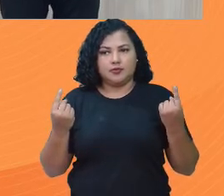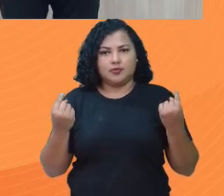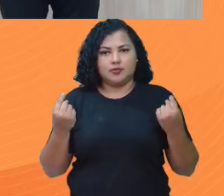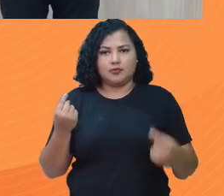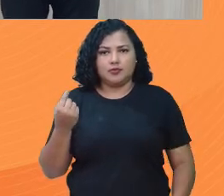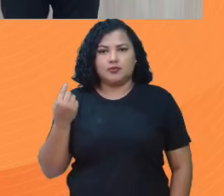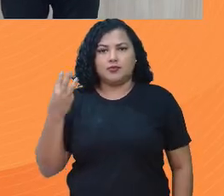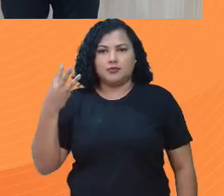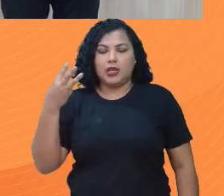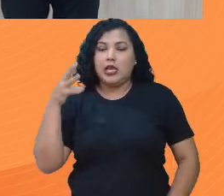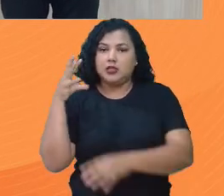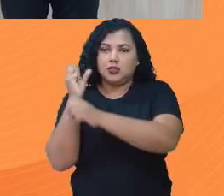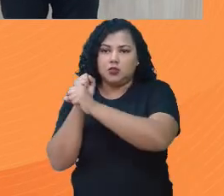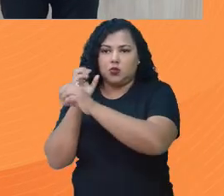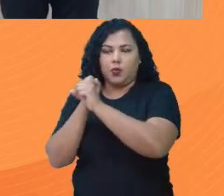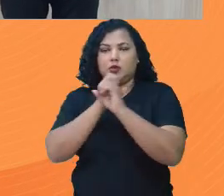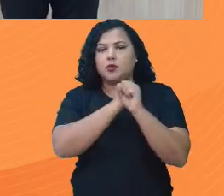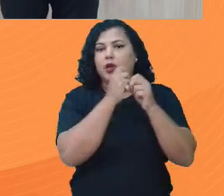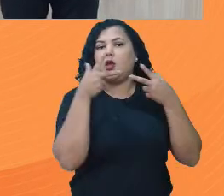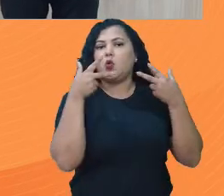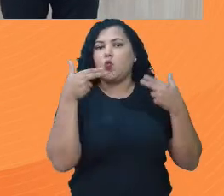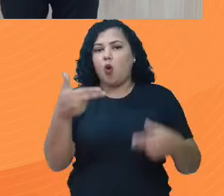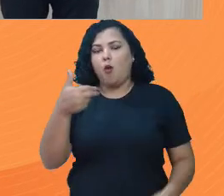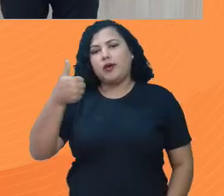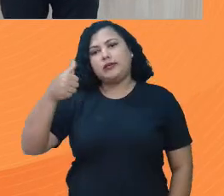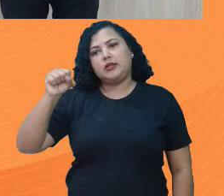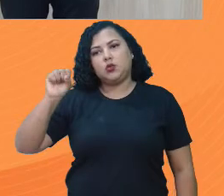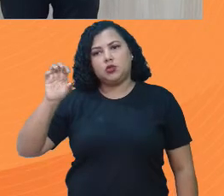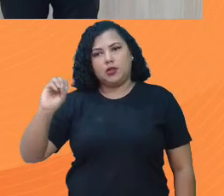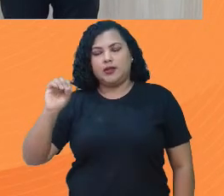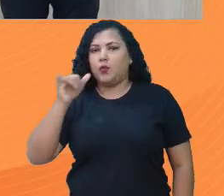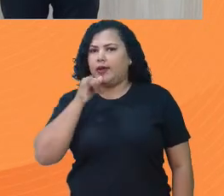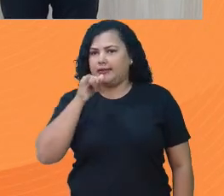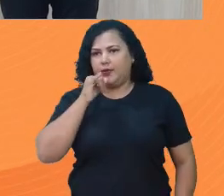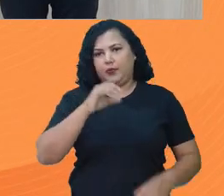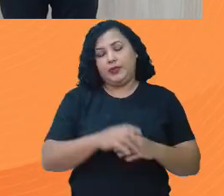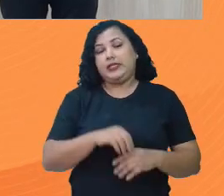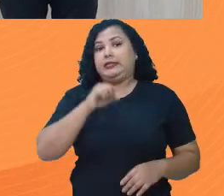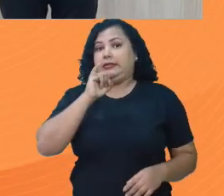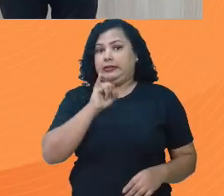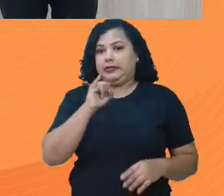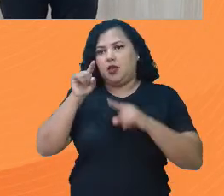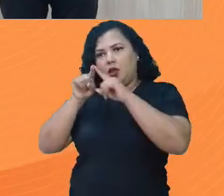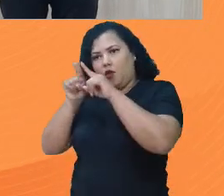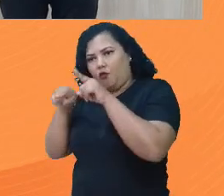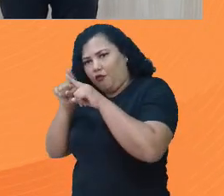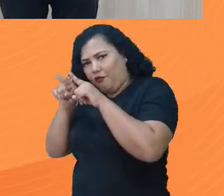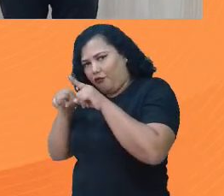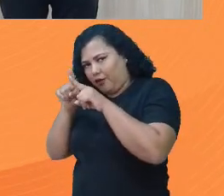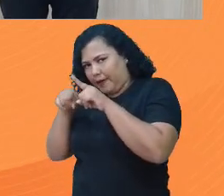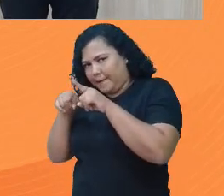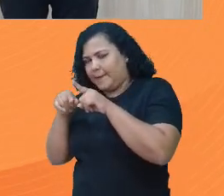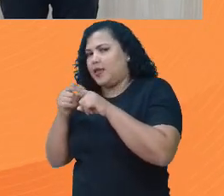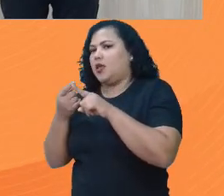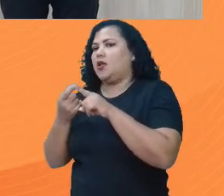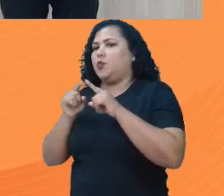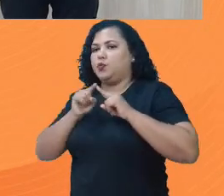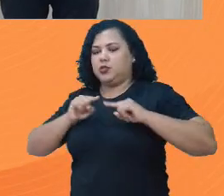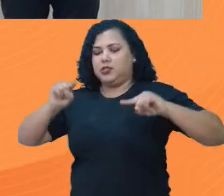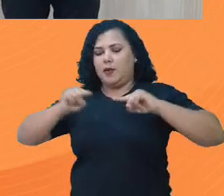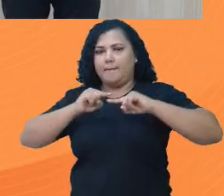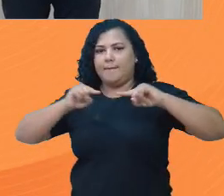direita, a soma entre eles tem que dar igual a 180. Então, ora, se o ângulo aí é de 150 graus,